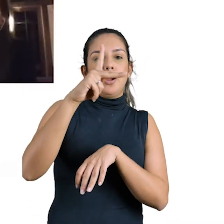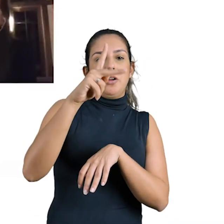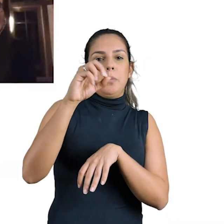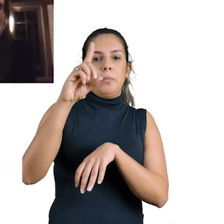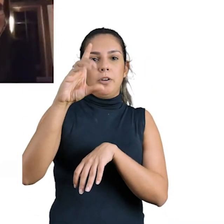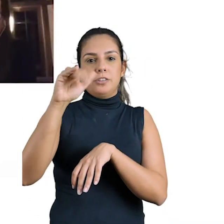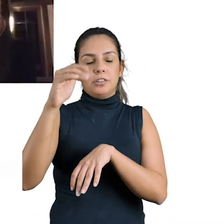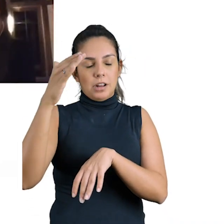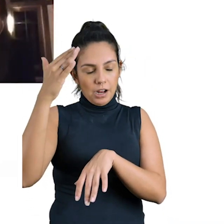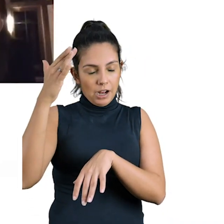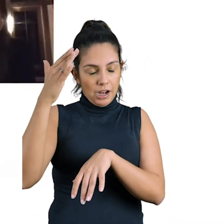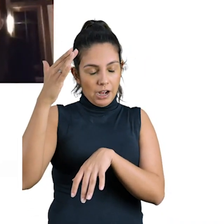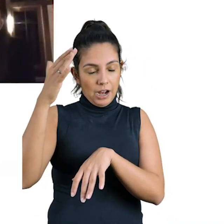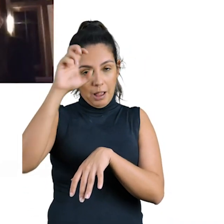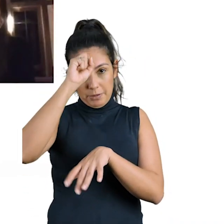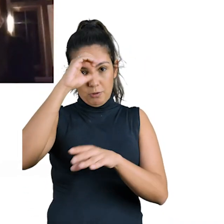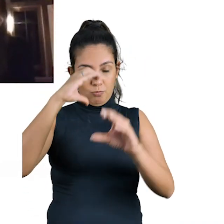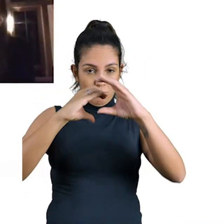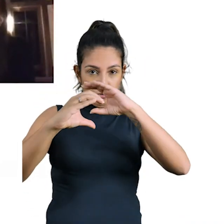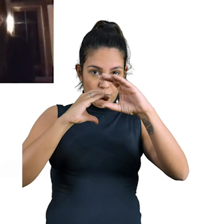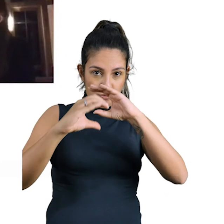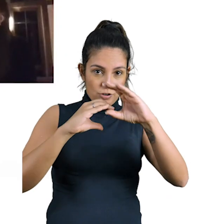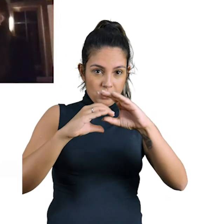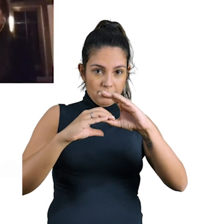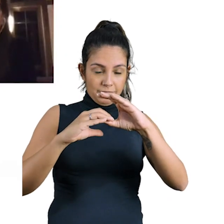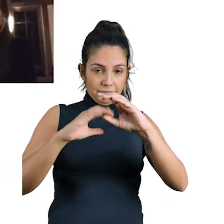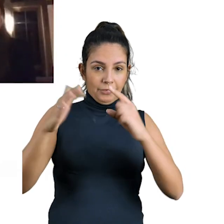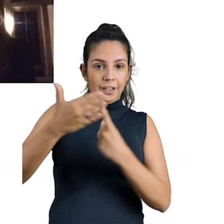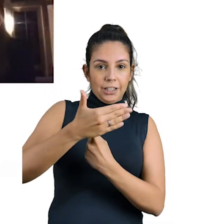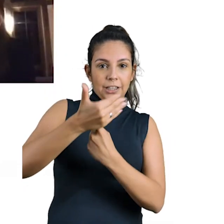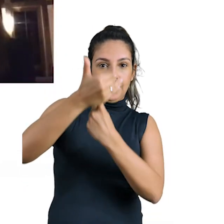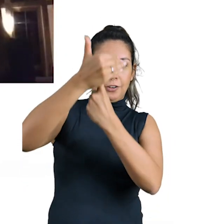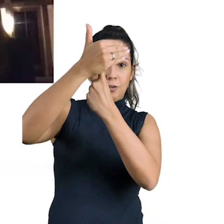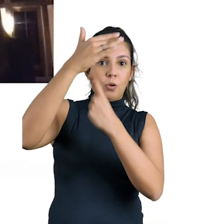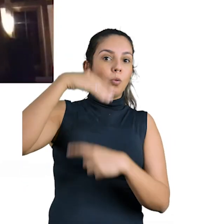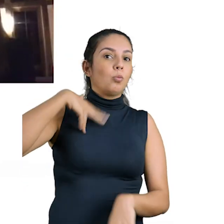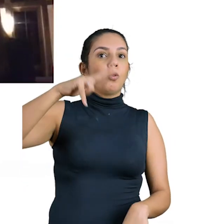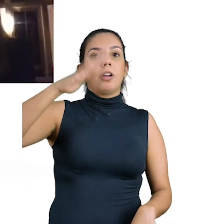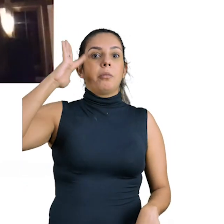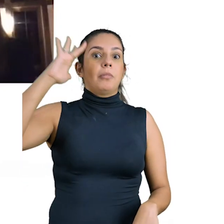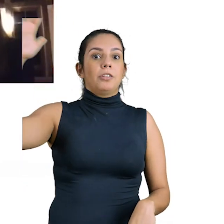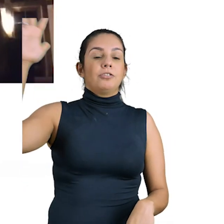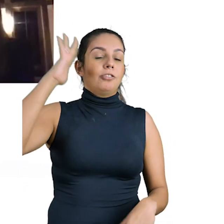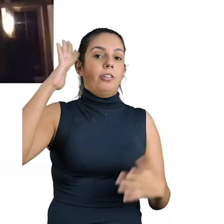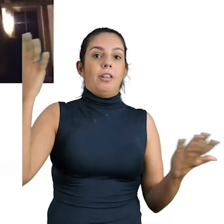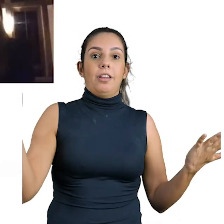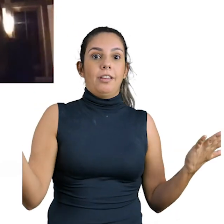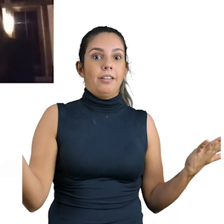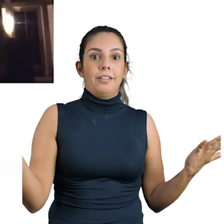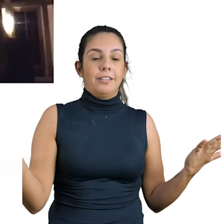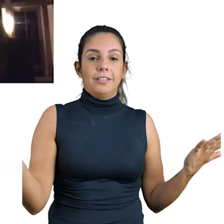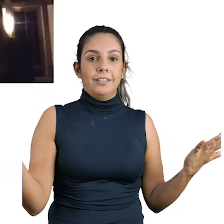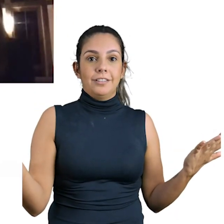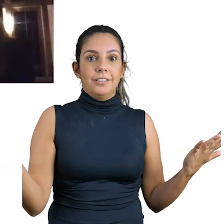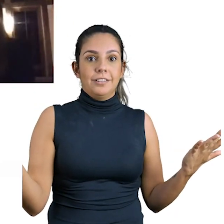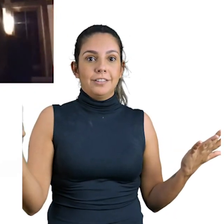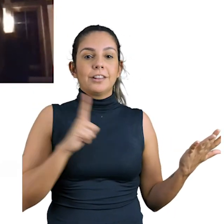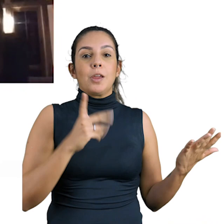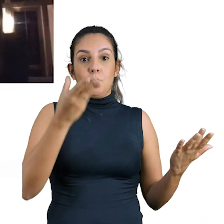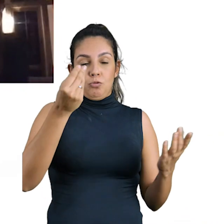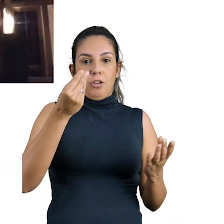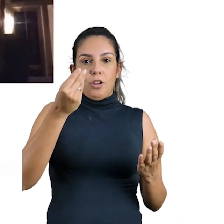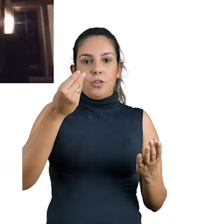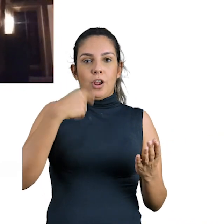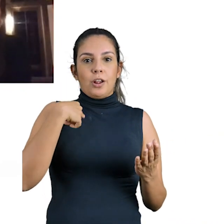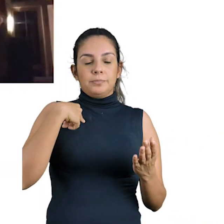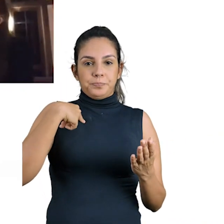podcast, quer o que for. Também eu acho que nós aprendemos a nos comunicar pela tecnologia, né? Eu nunca imaginei,